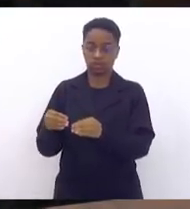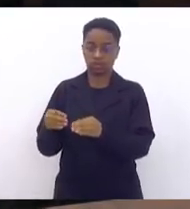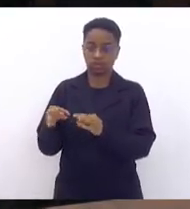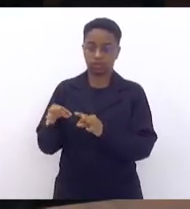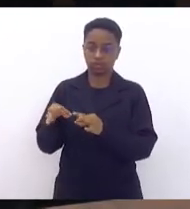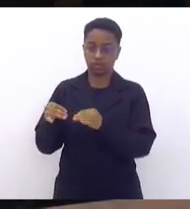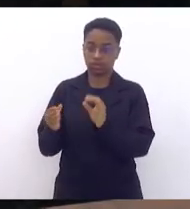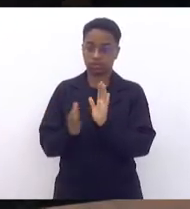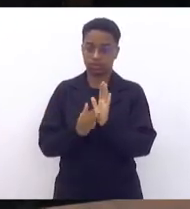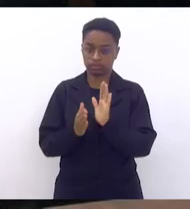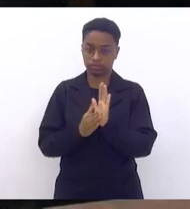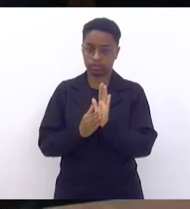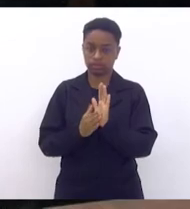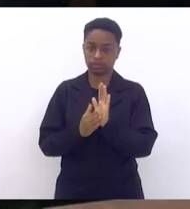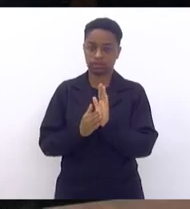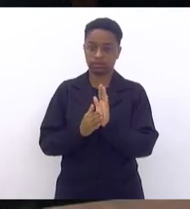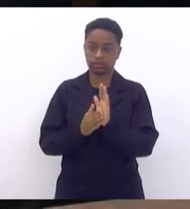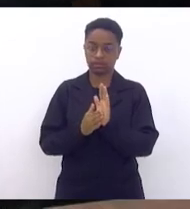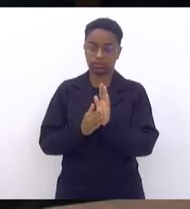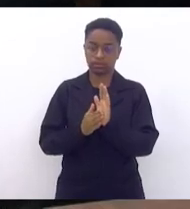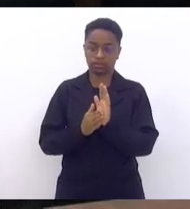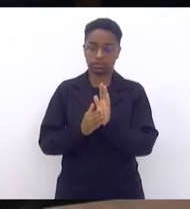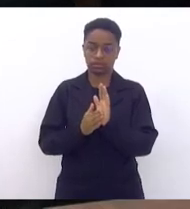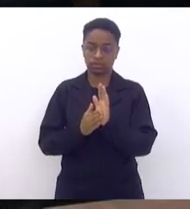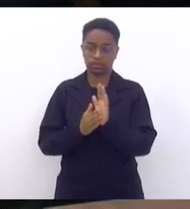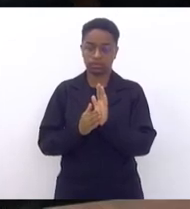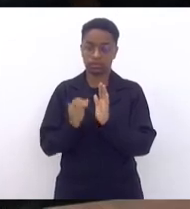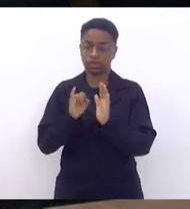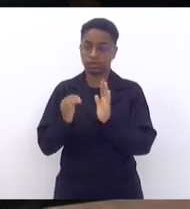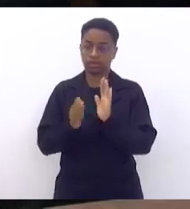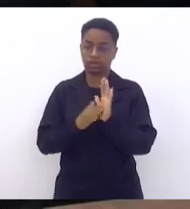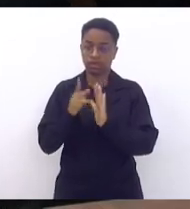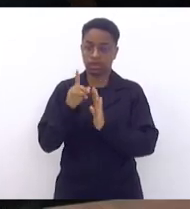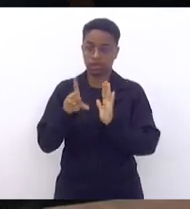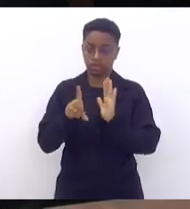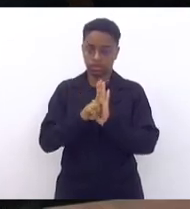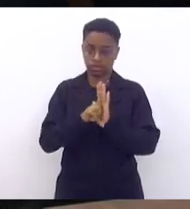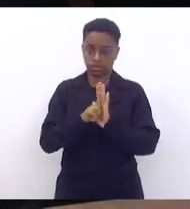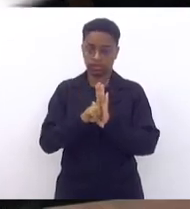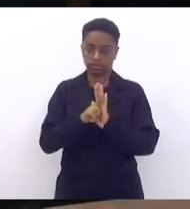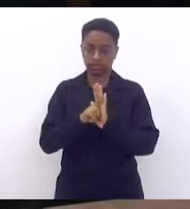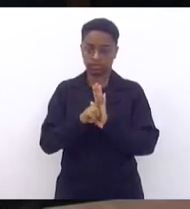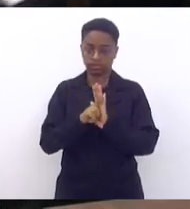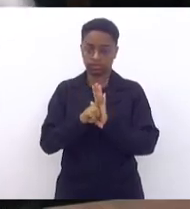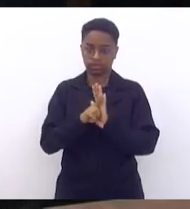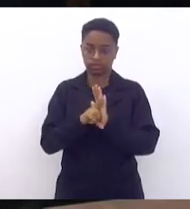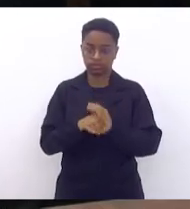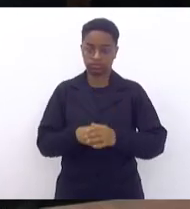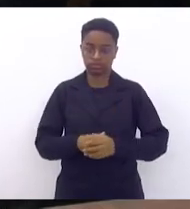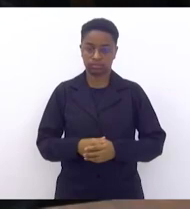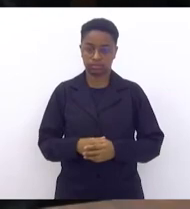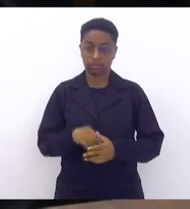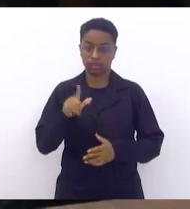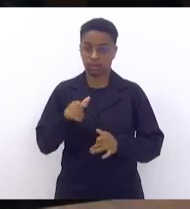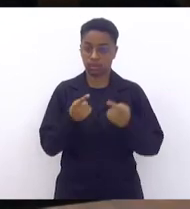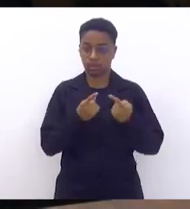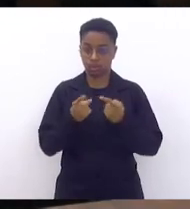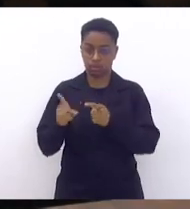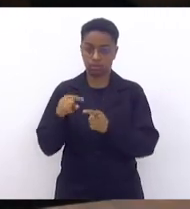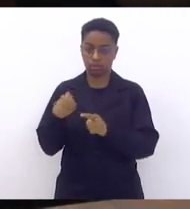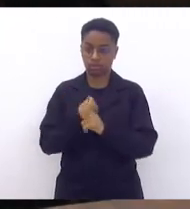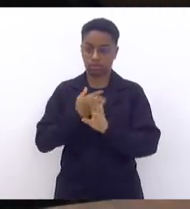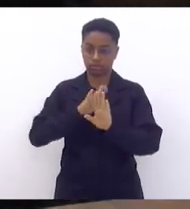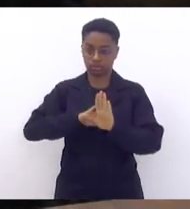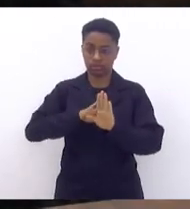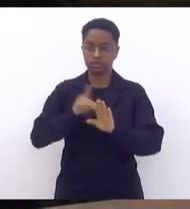os propositores, aqueles que estão propondo a lei, é contrária à nossa ideologia.